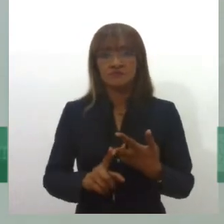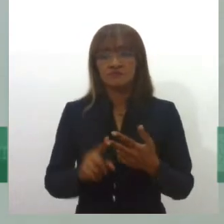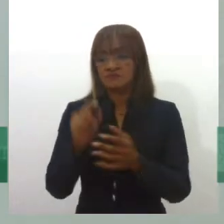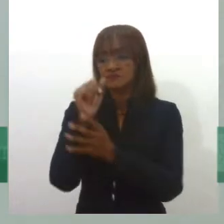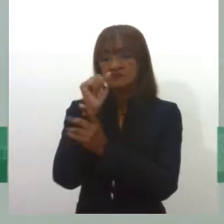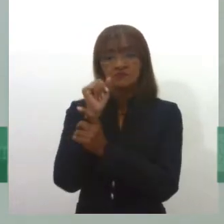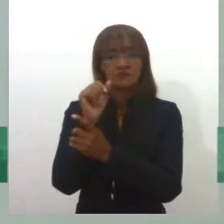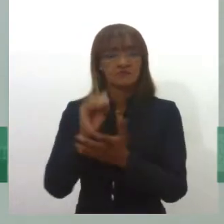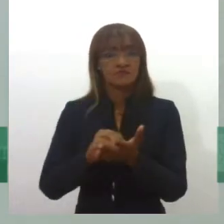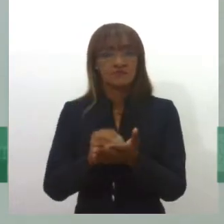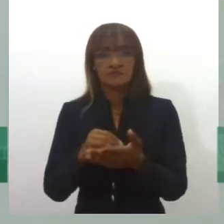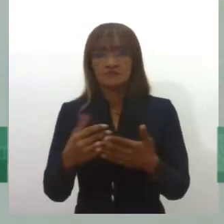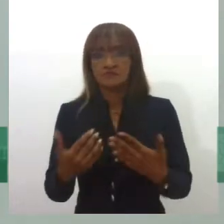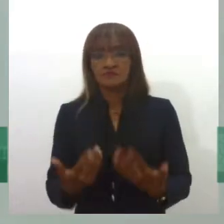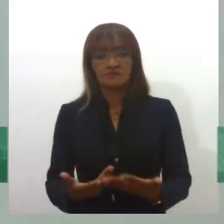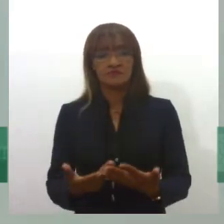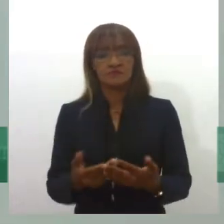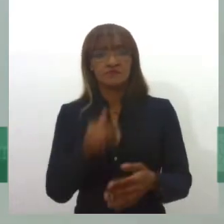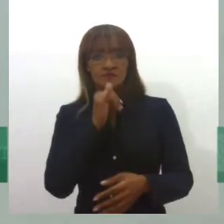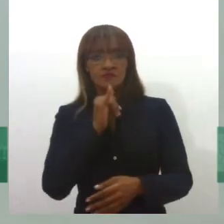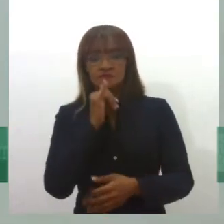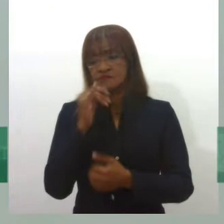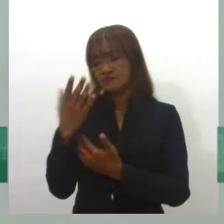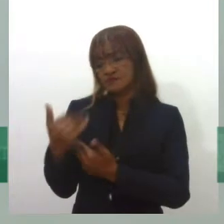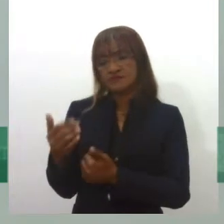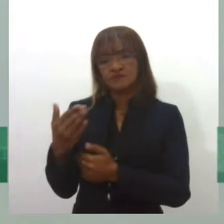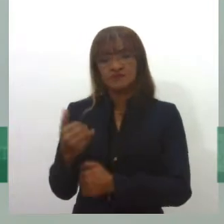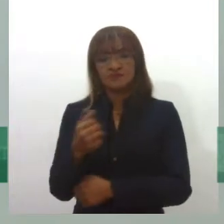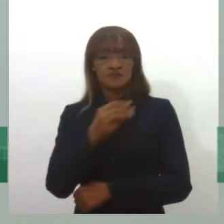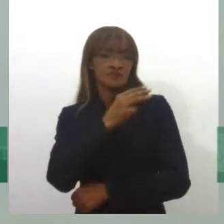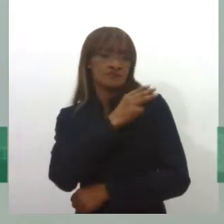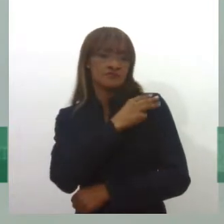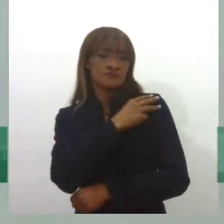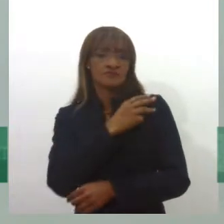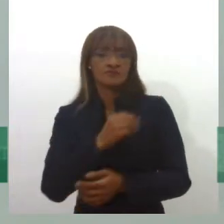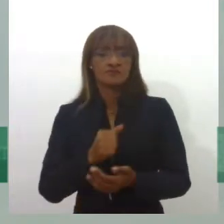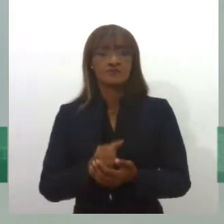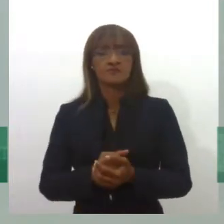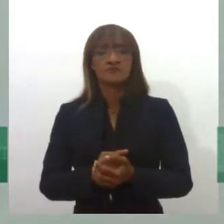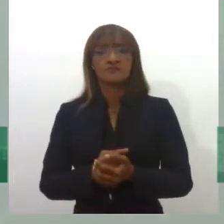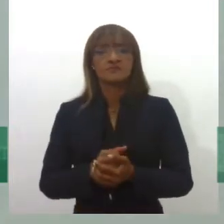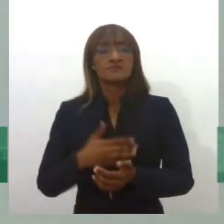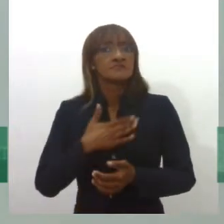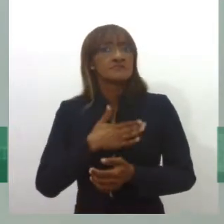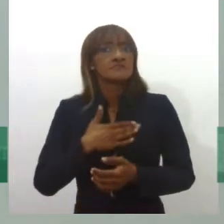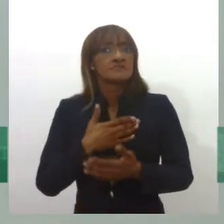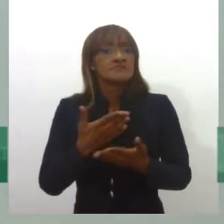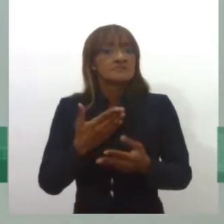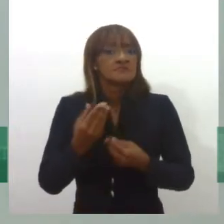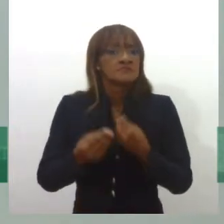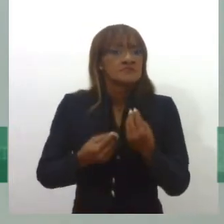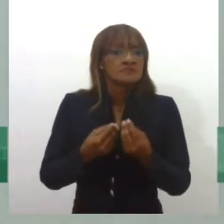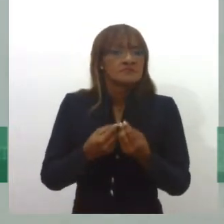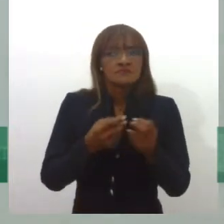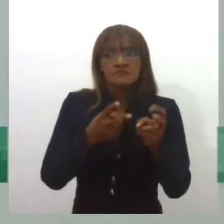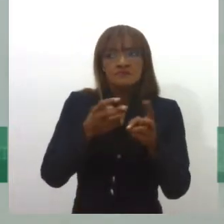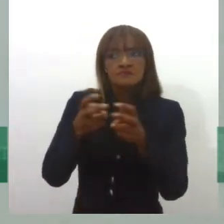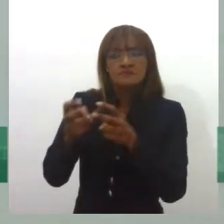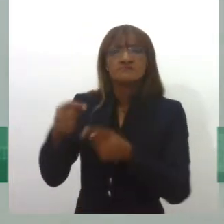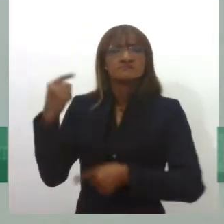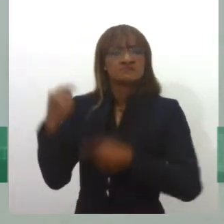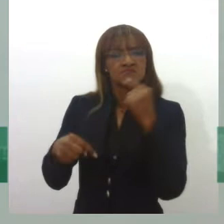certeza que os jovens, por exemplo, do ensino médio, vão adorar fazer isso, filmes, documentários,